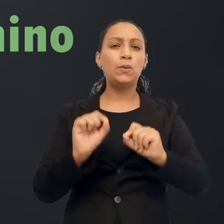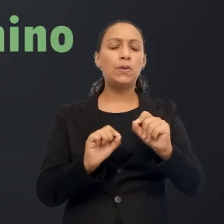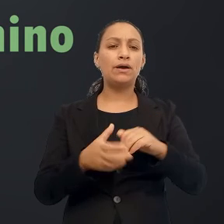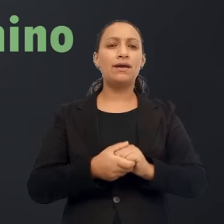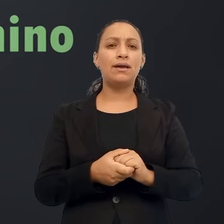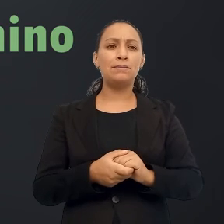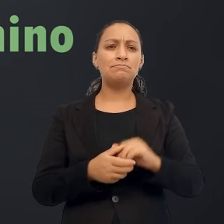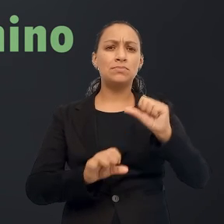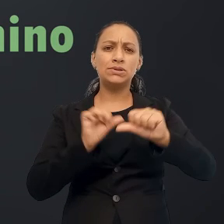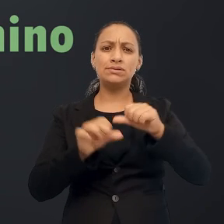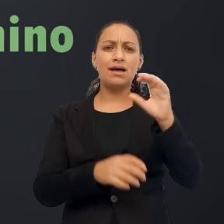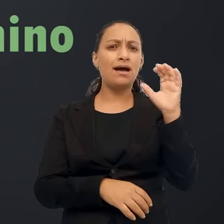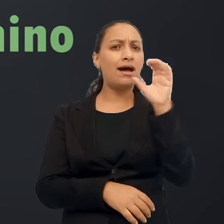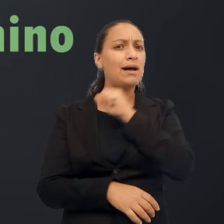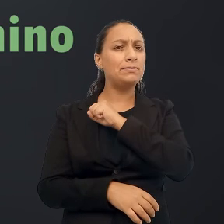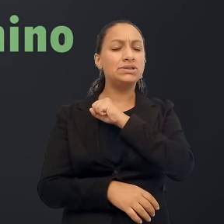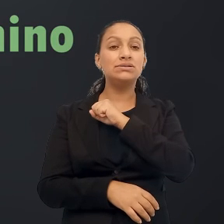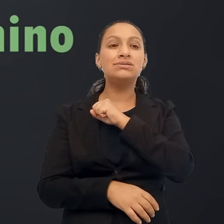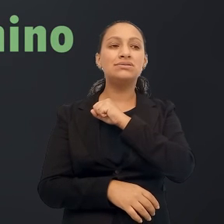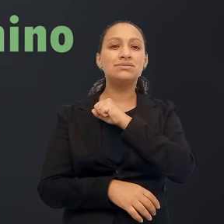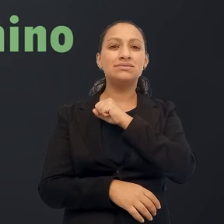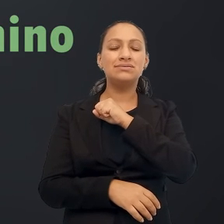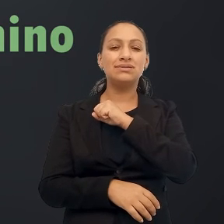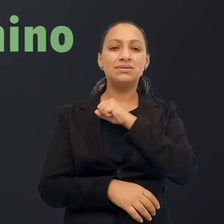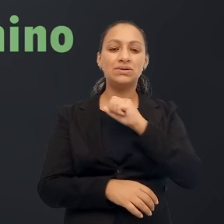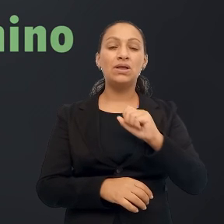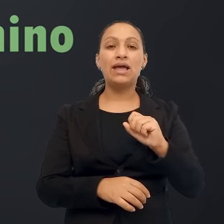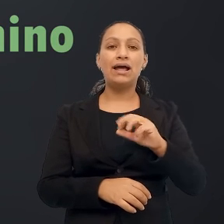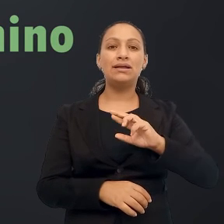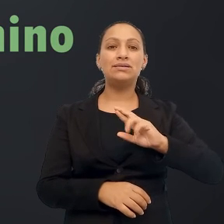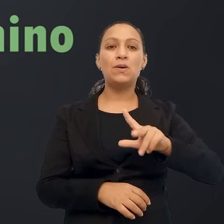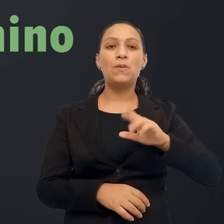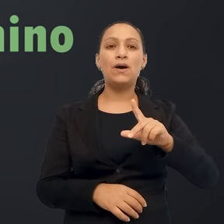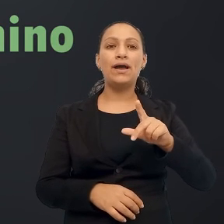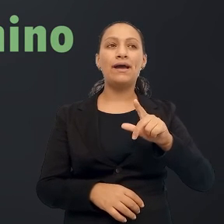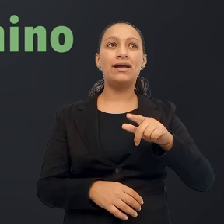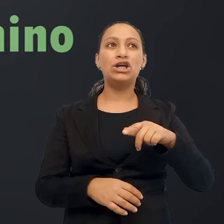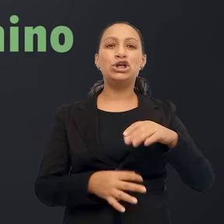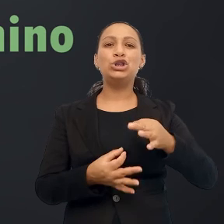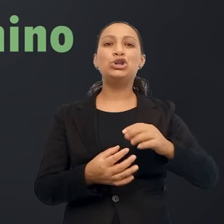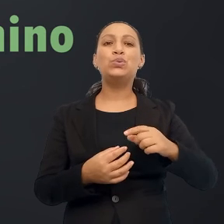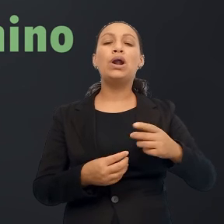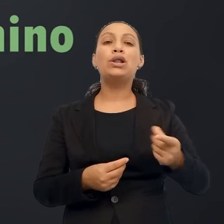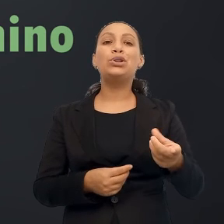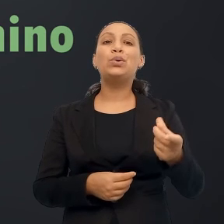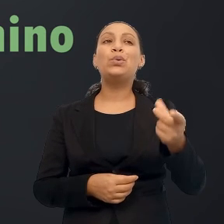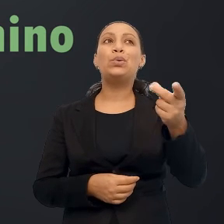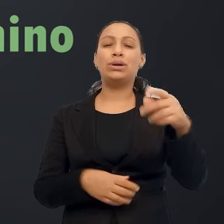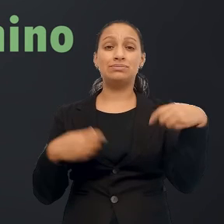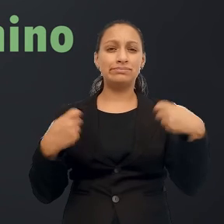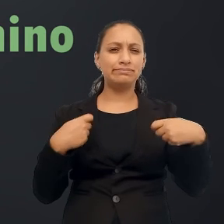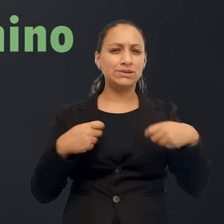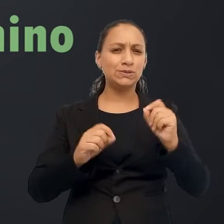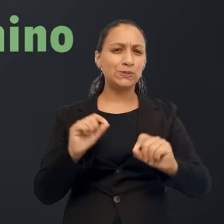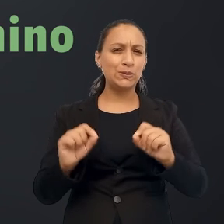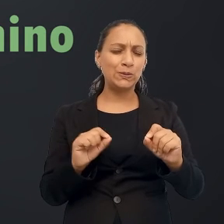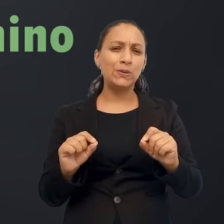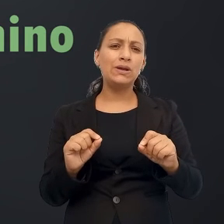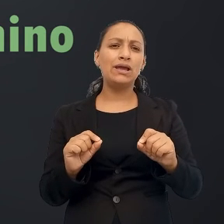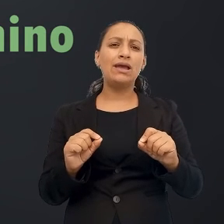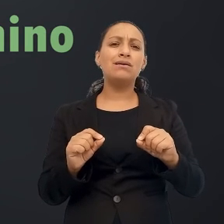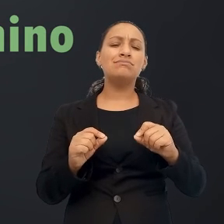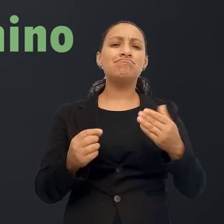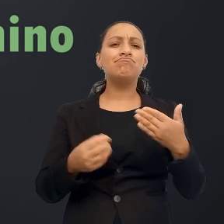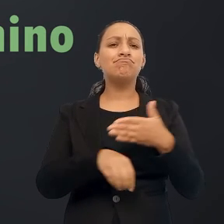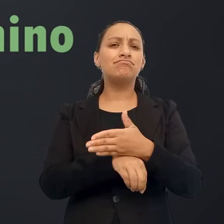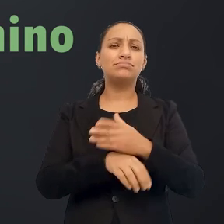muito rápidas, elas acabam não sendo muito duradouras, né? A gente precisa incorporar isso a um projeto de vida, a